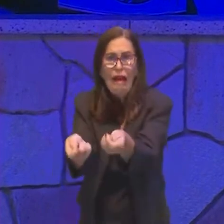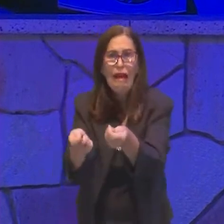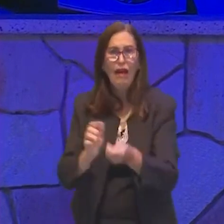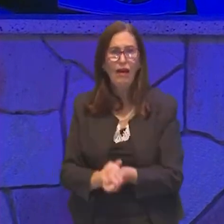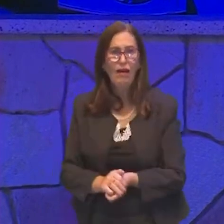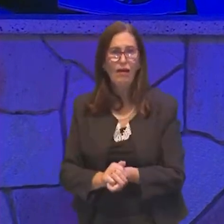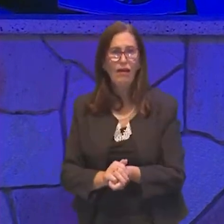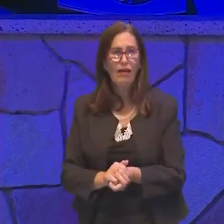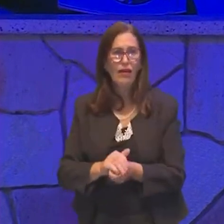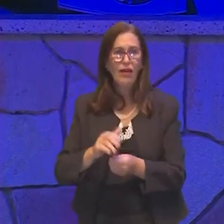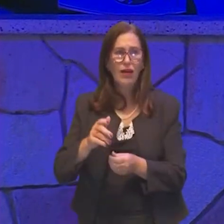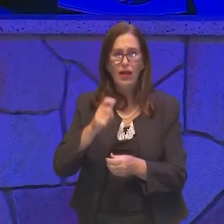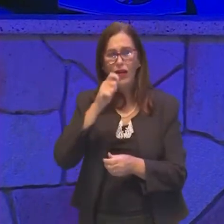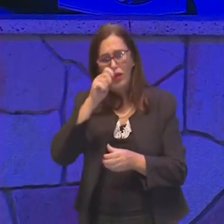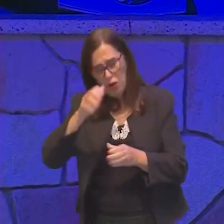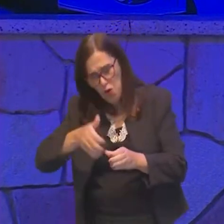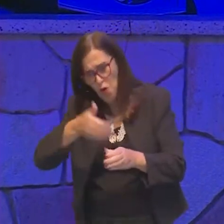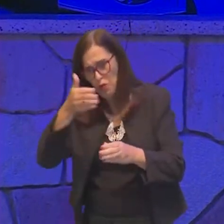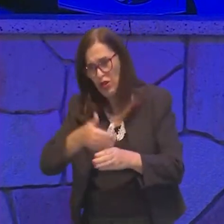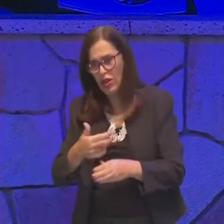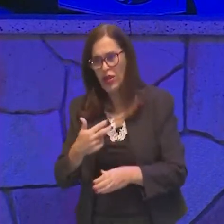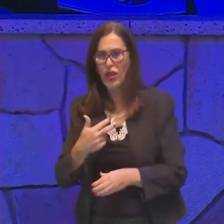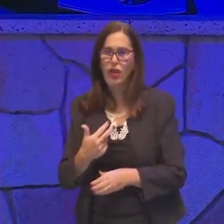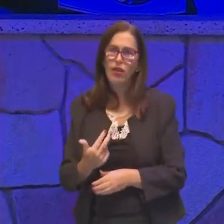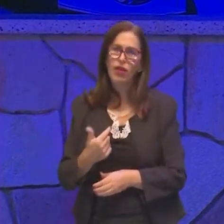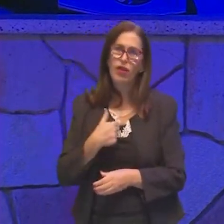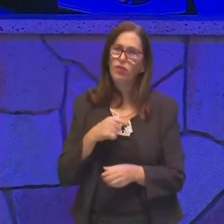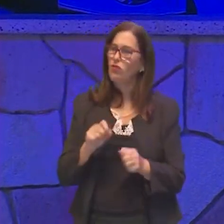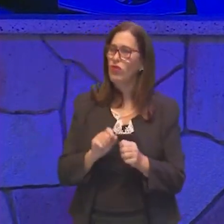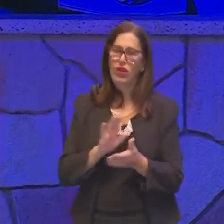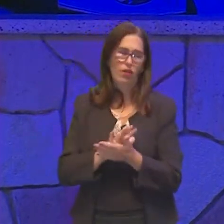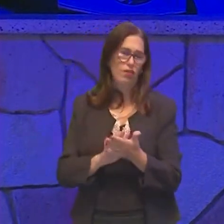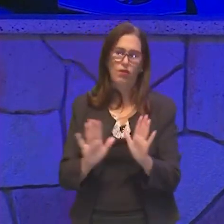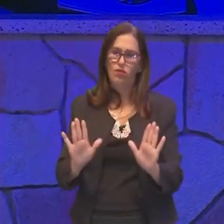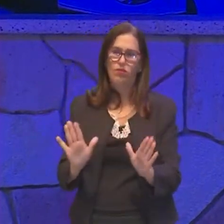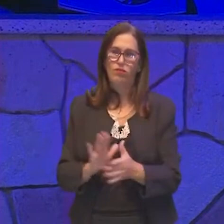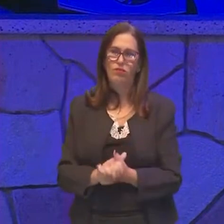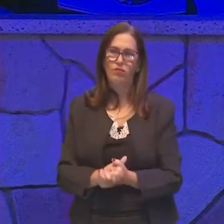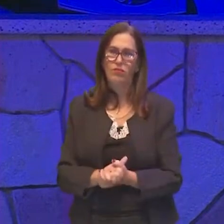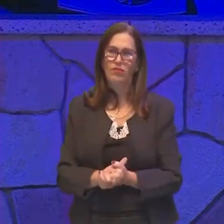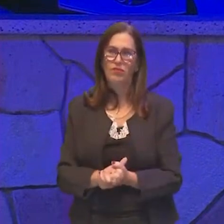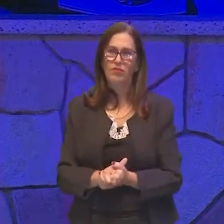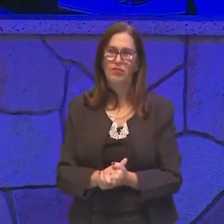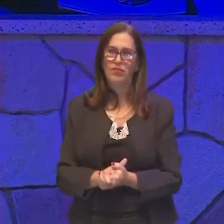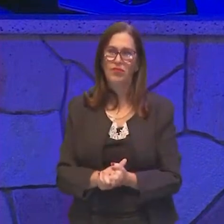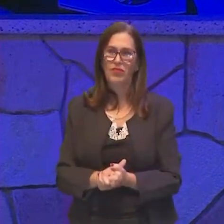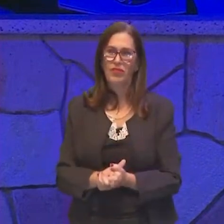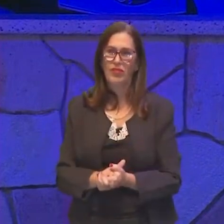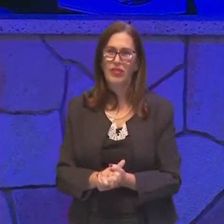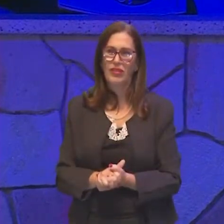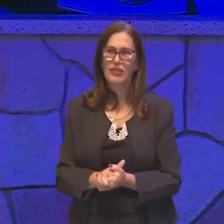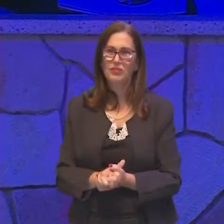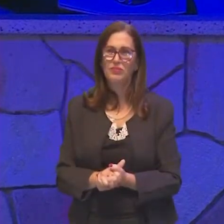um açaí. Eu falei, não, isso é absurdo, eu não faria isso, de jeito algum. Não faria isso de jeito